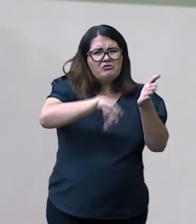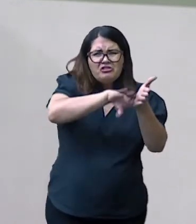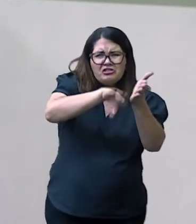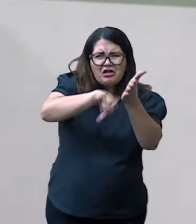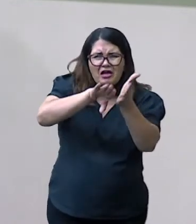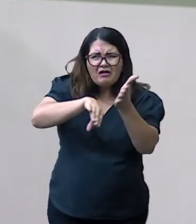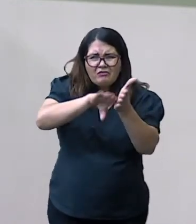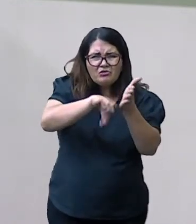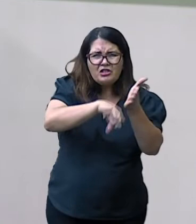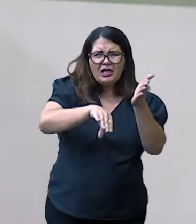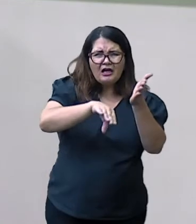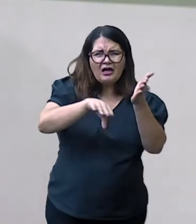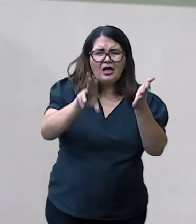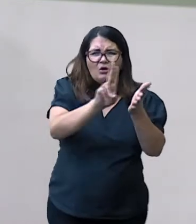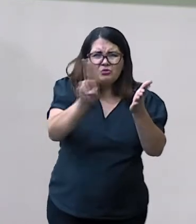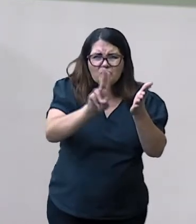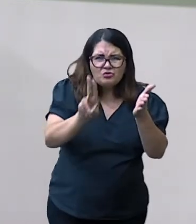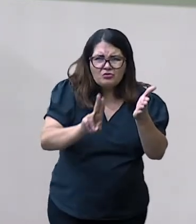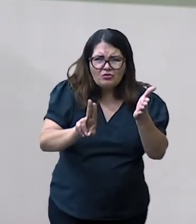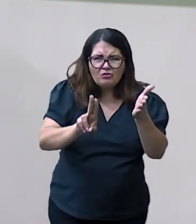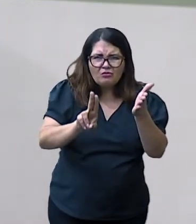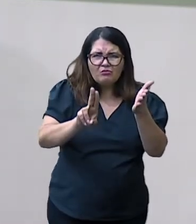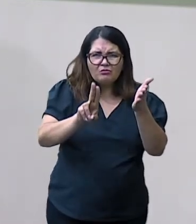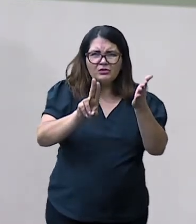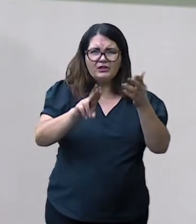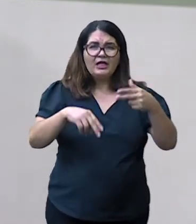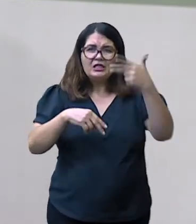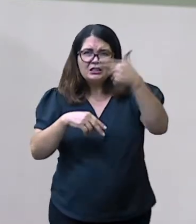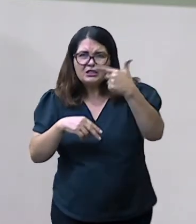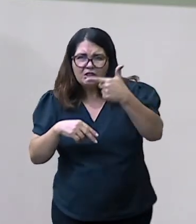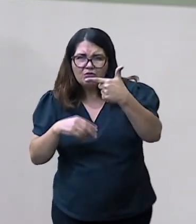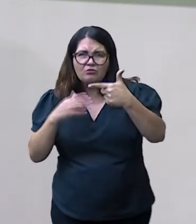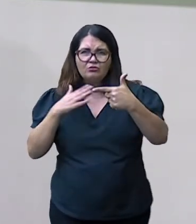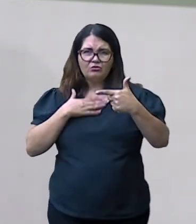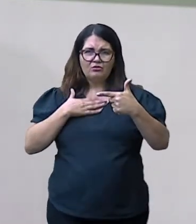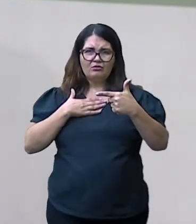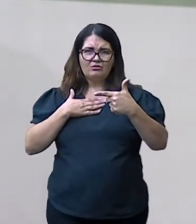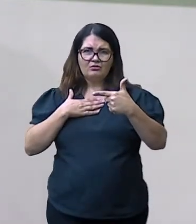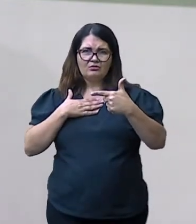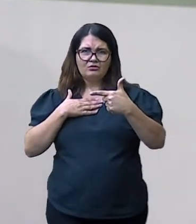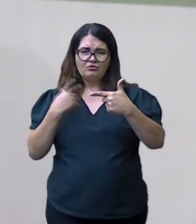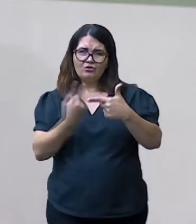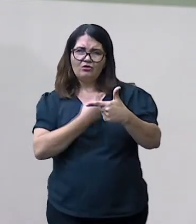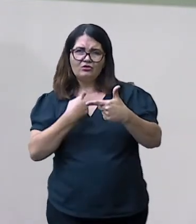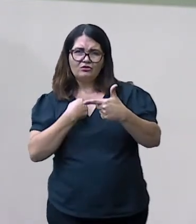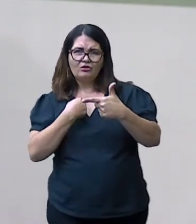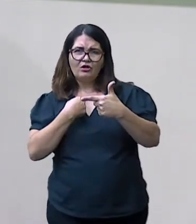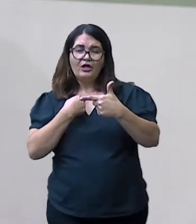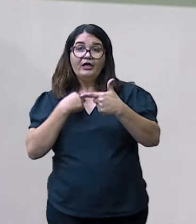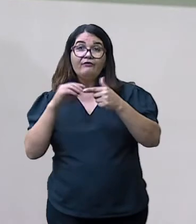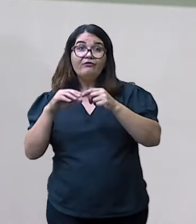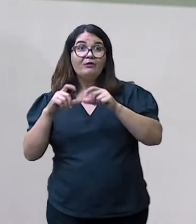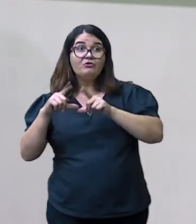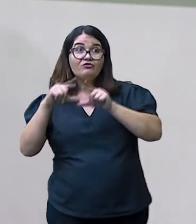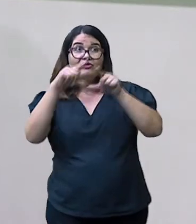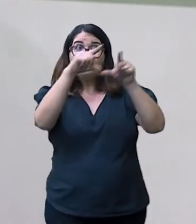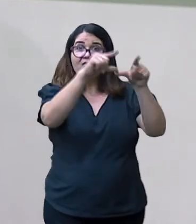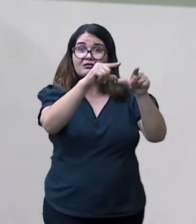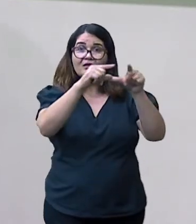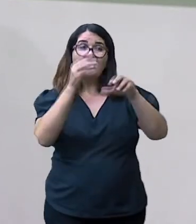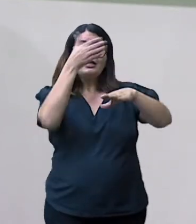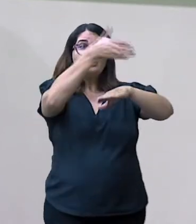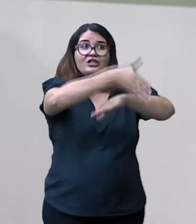profissão, nome de objetos, e vamos embora para o Brasil, que nós nunca mais vamos ser perseguidos. Então, por exemplo, a minha avó